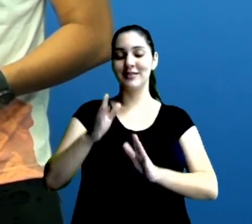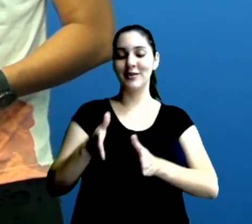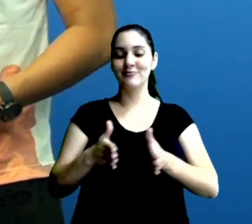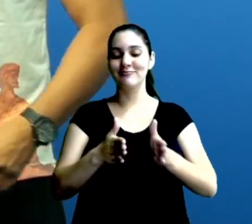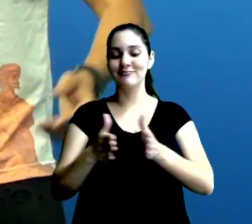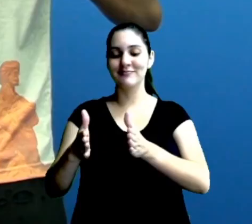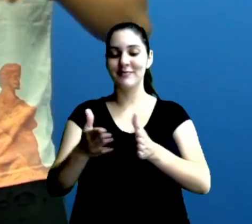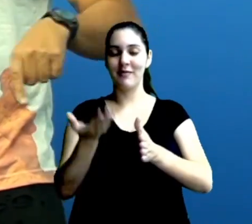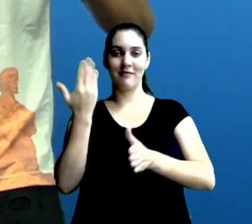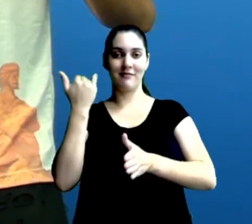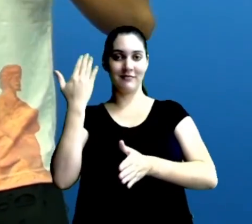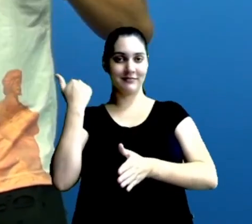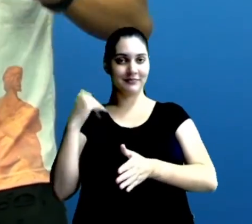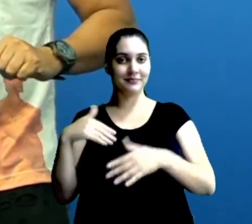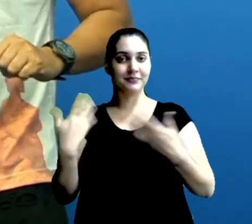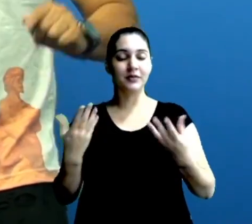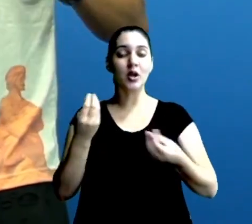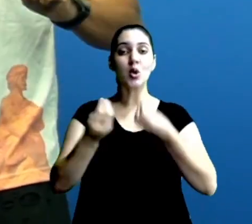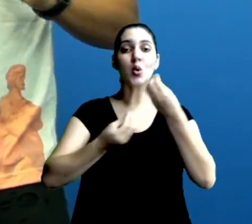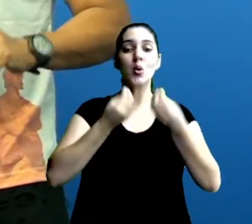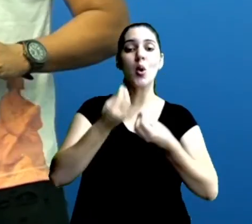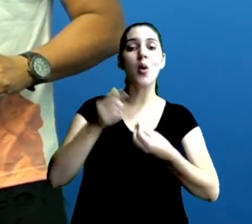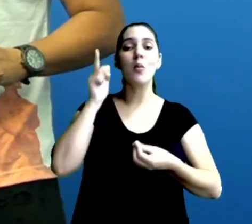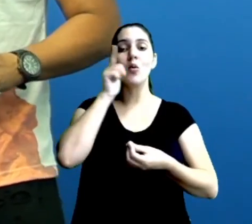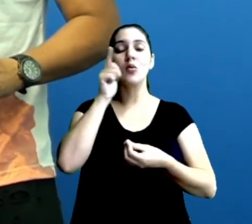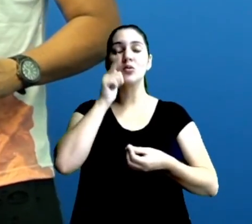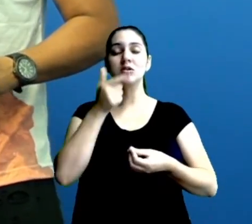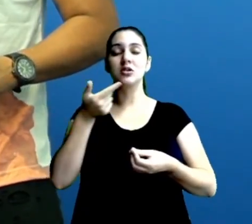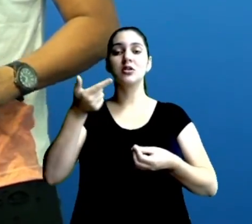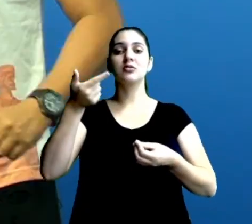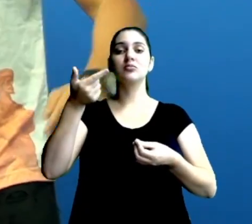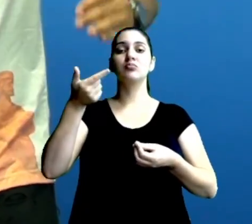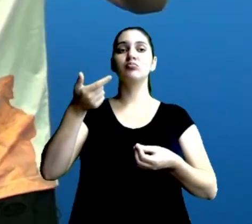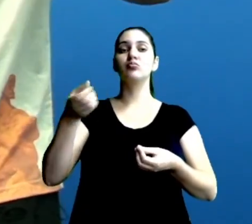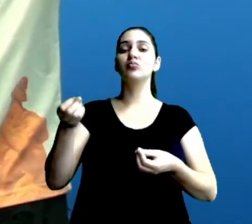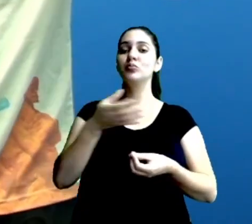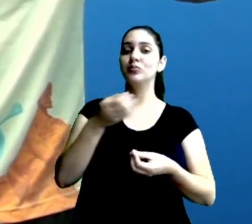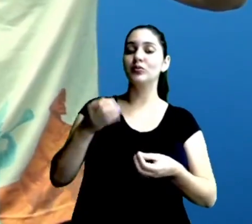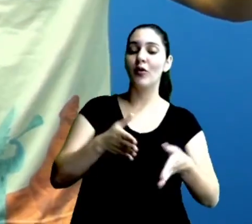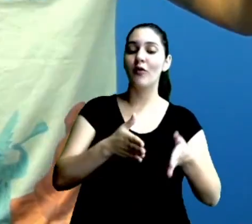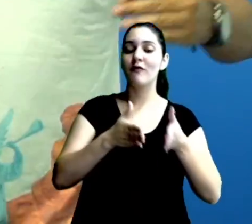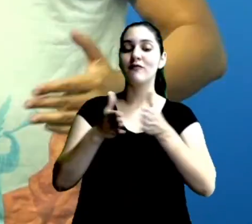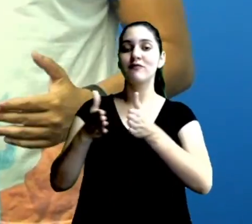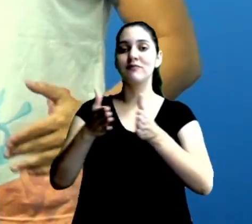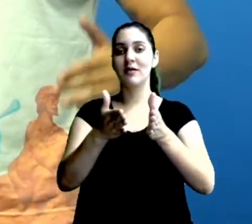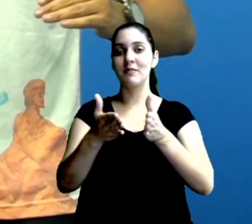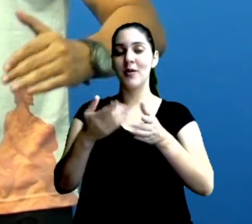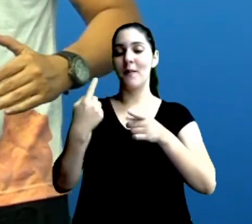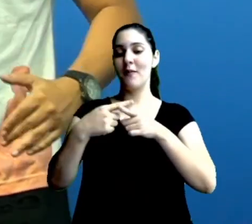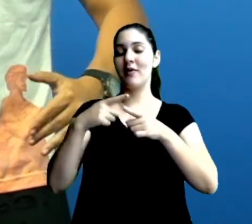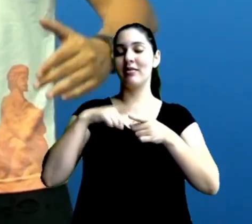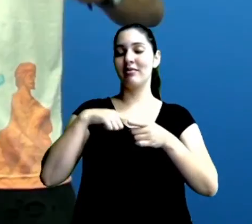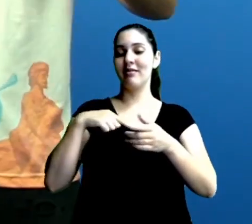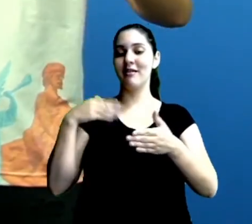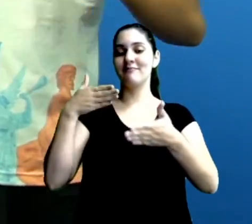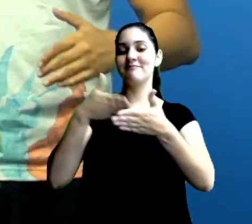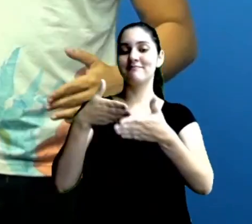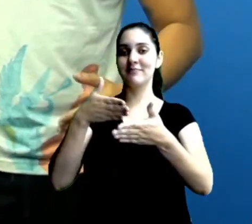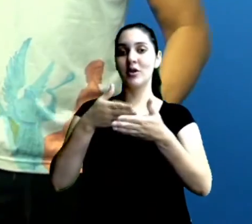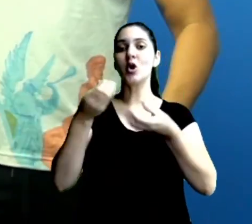anteriormente. Então, como conseguir uma nova rota para as Índias, já que existia esse bloqueio? Como então que